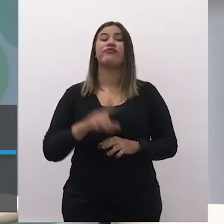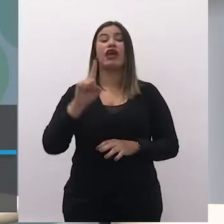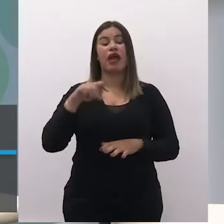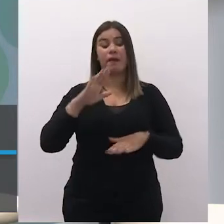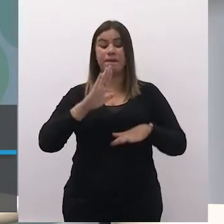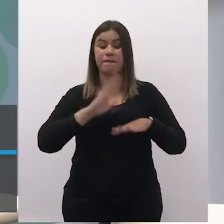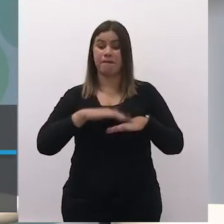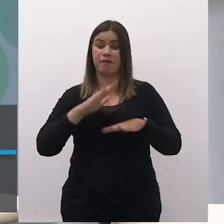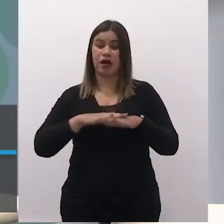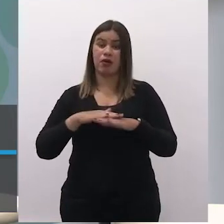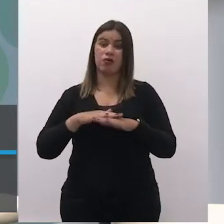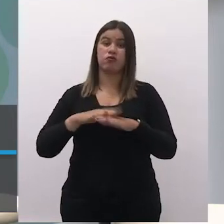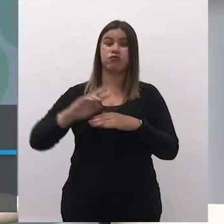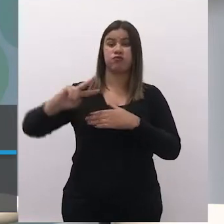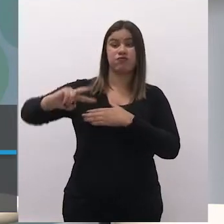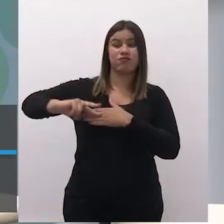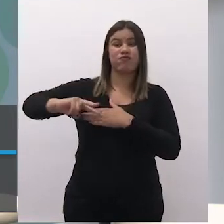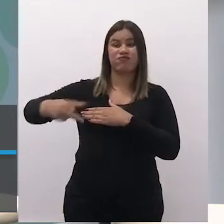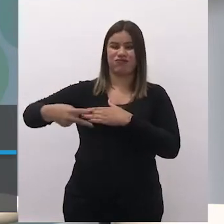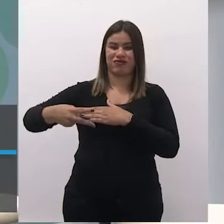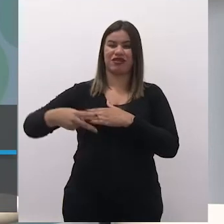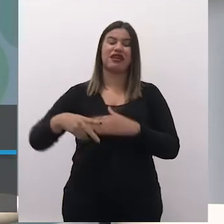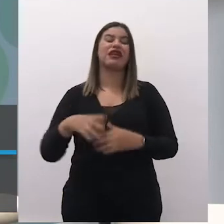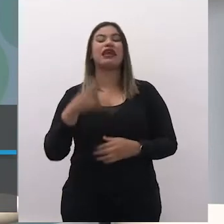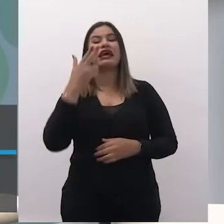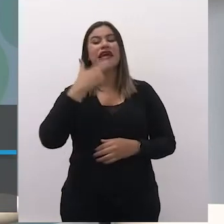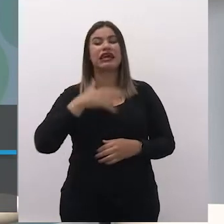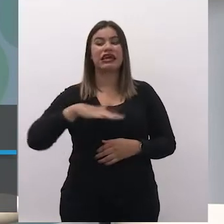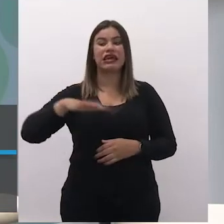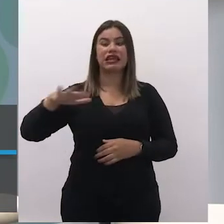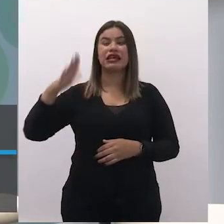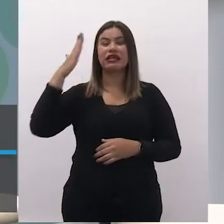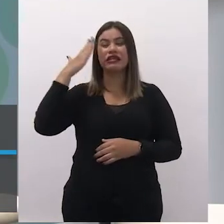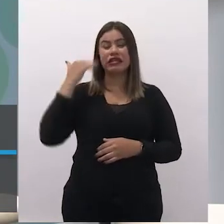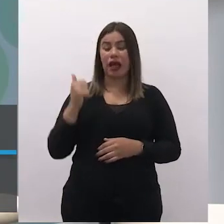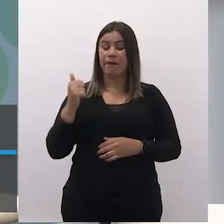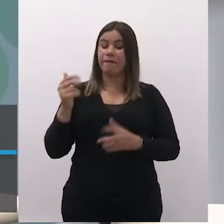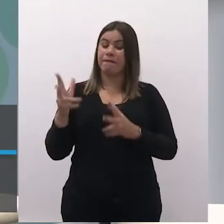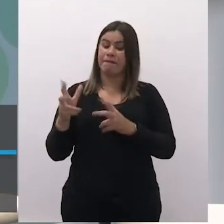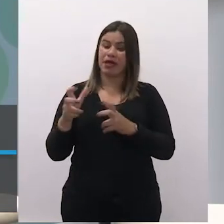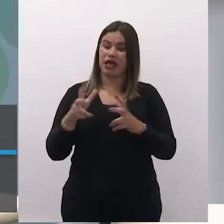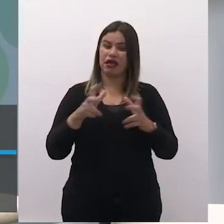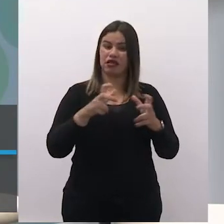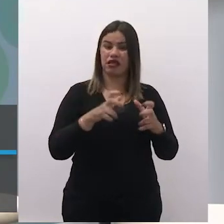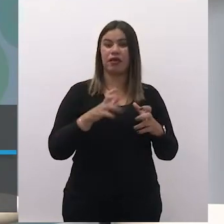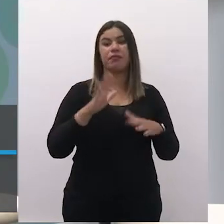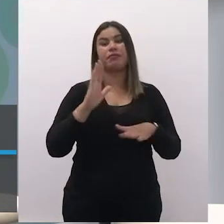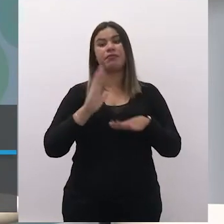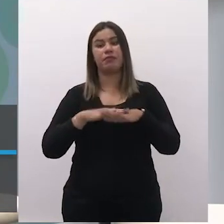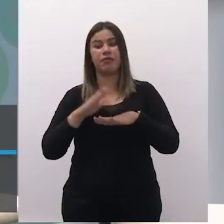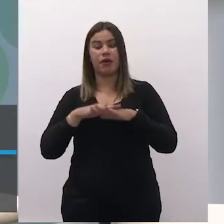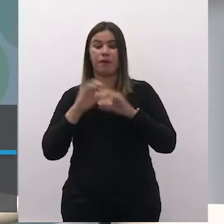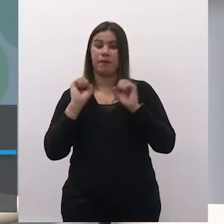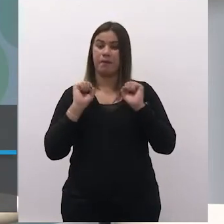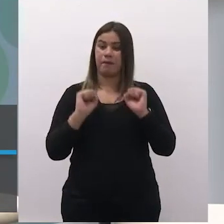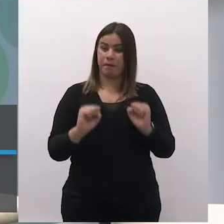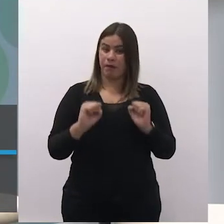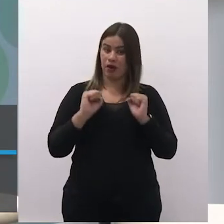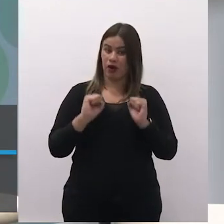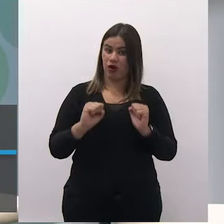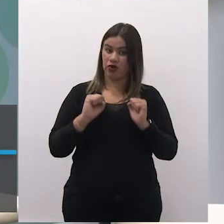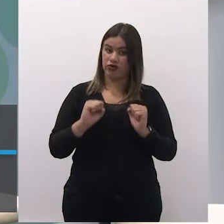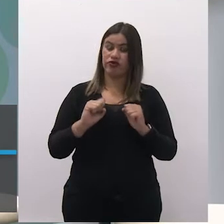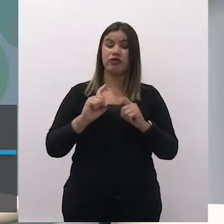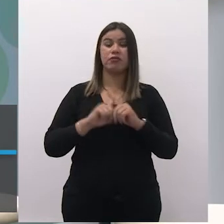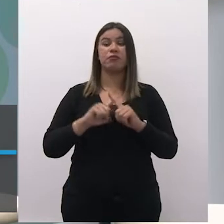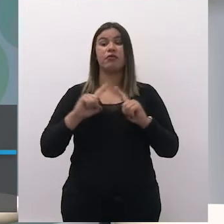efeito. A criança já sabe ter noção do que pode fazer, né, o que ele faz, mas